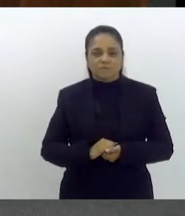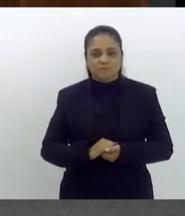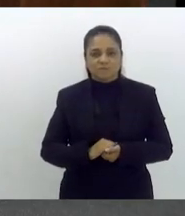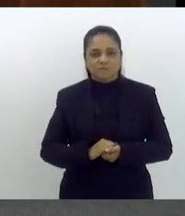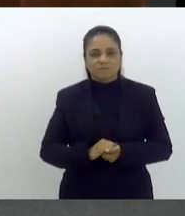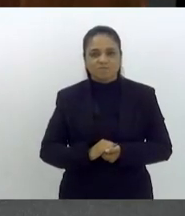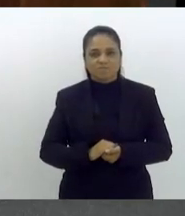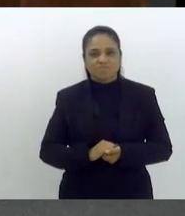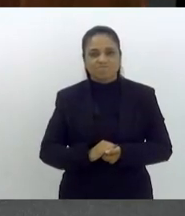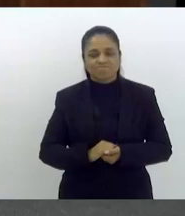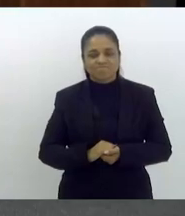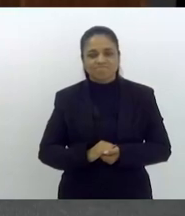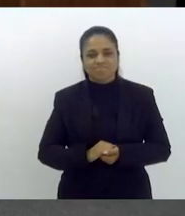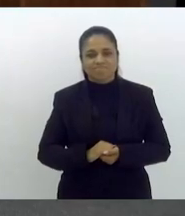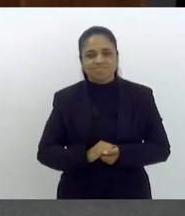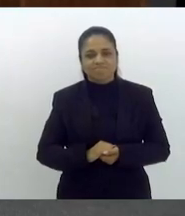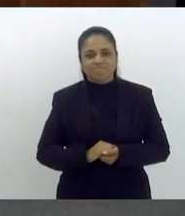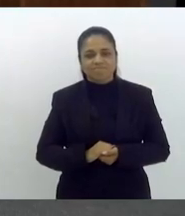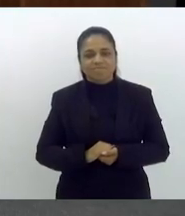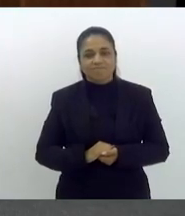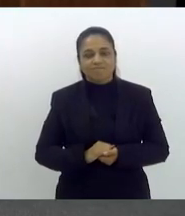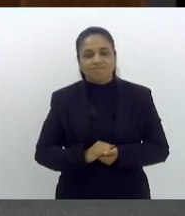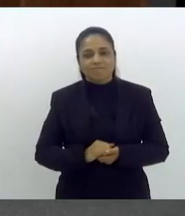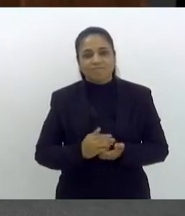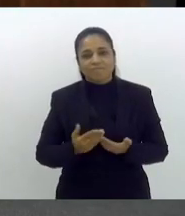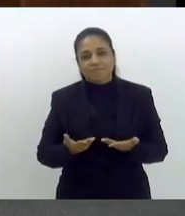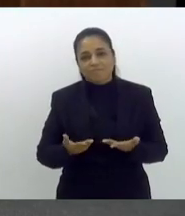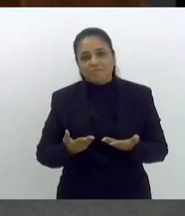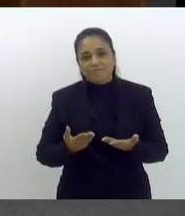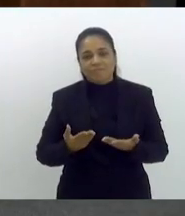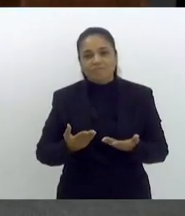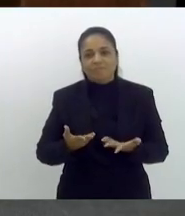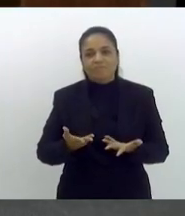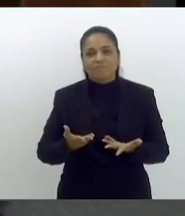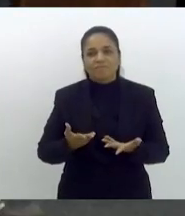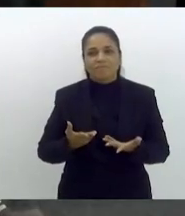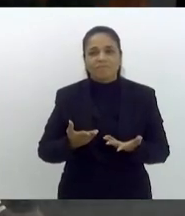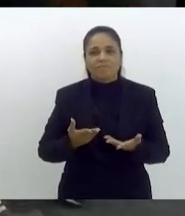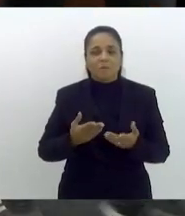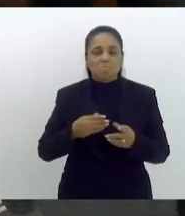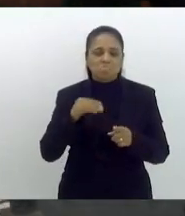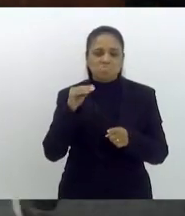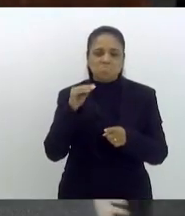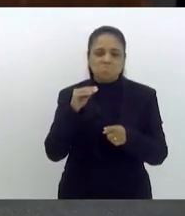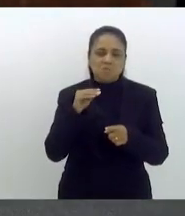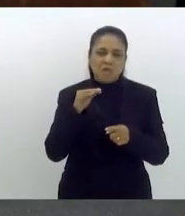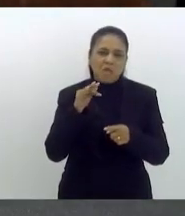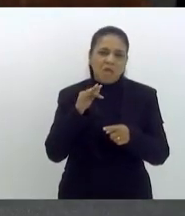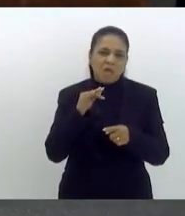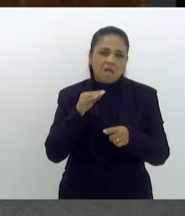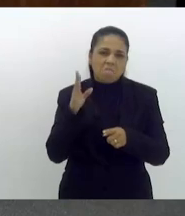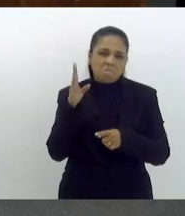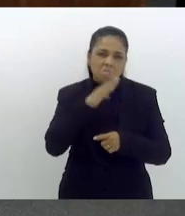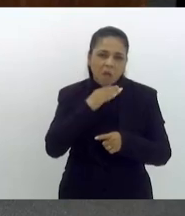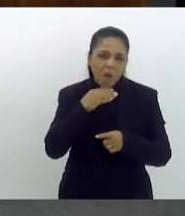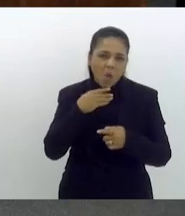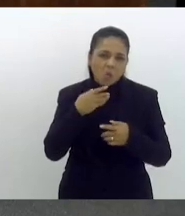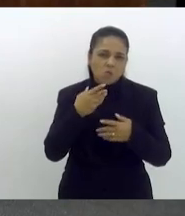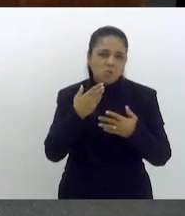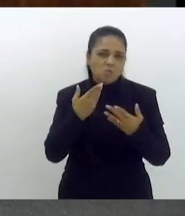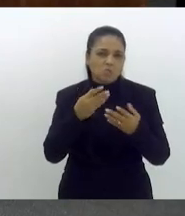maculo né magoam maltratam as famílias